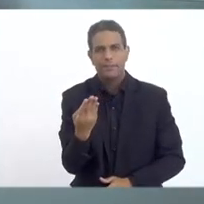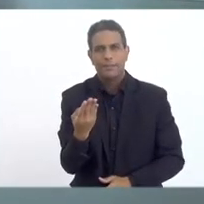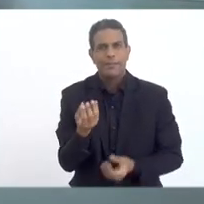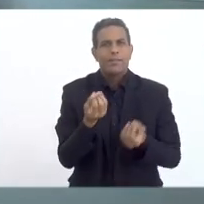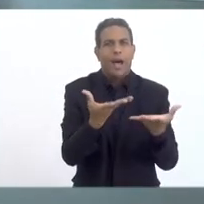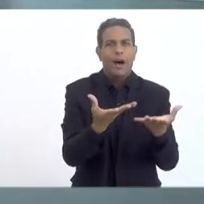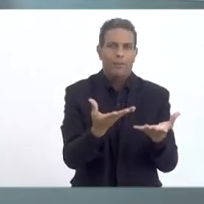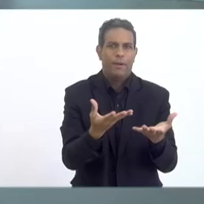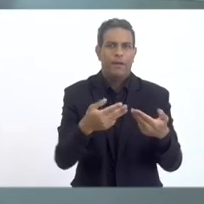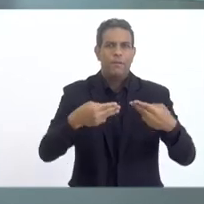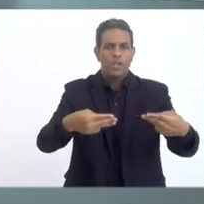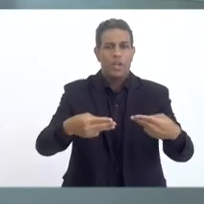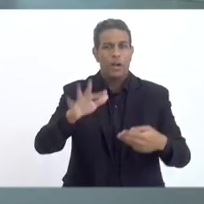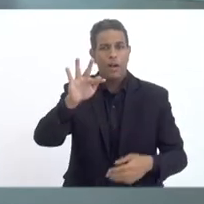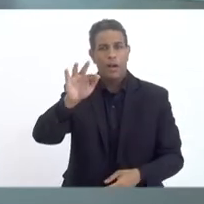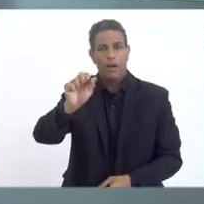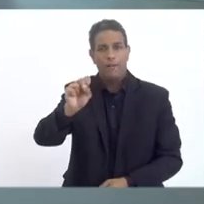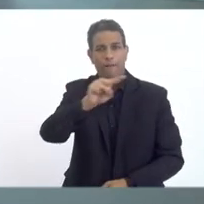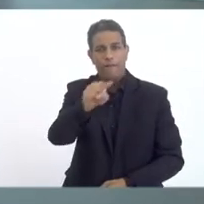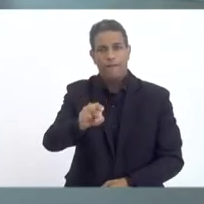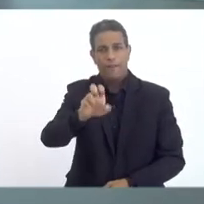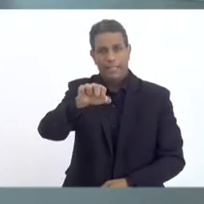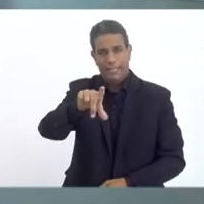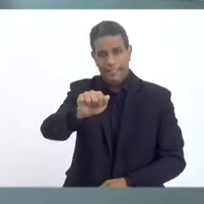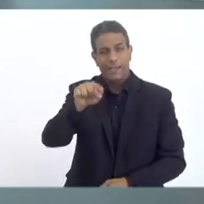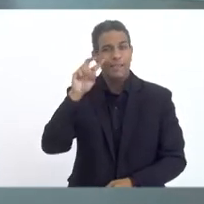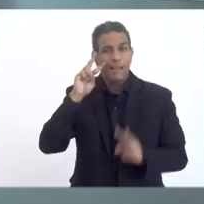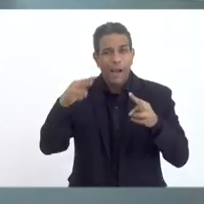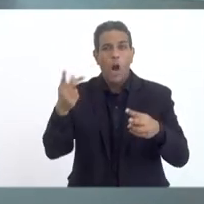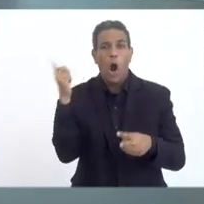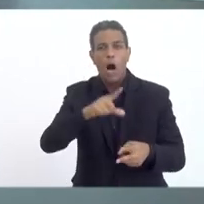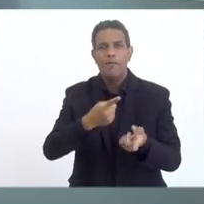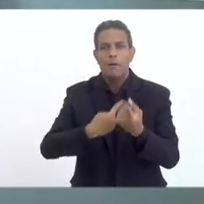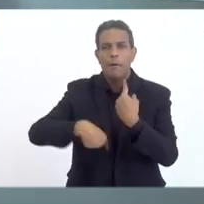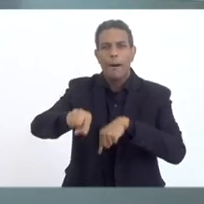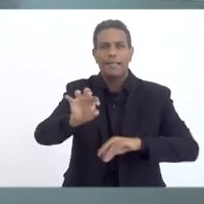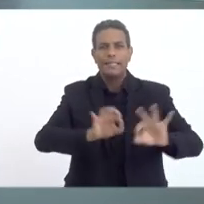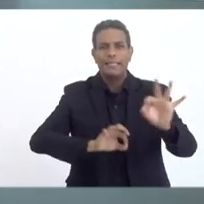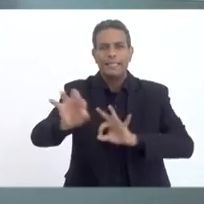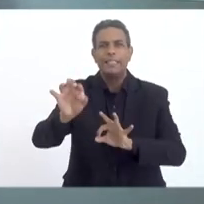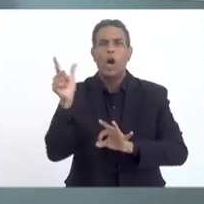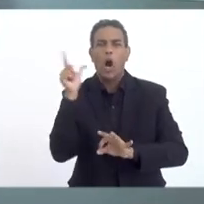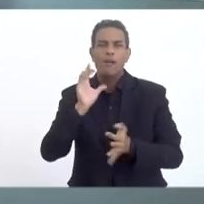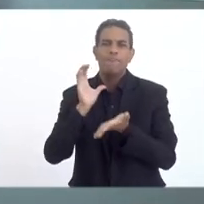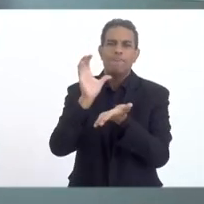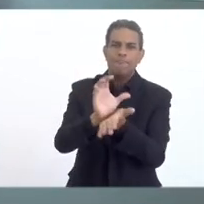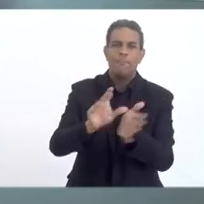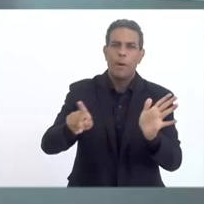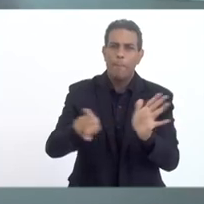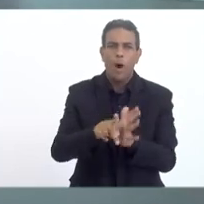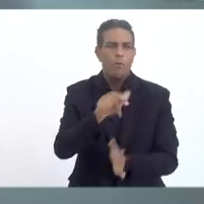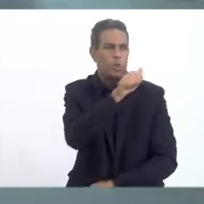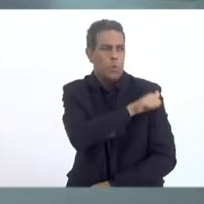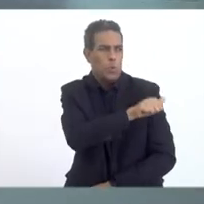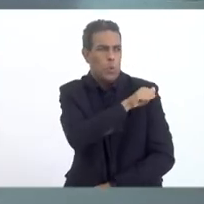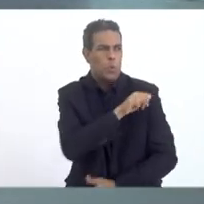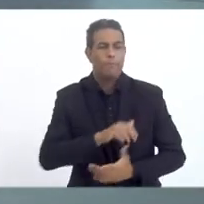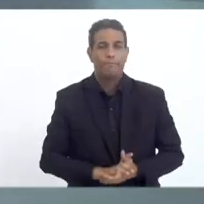Pública. Será necessário um esforço redobrado da Fazenda e do planejamento para que esse recurso volte para o Estado.